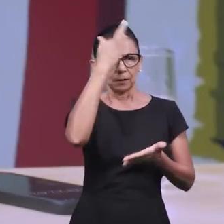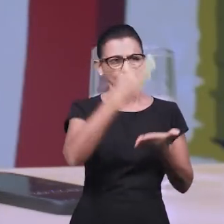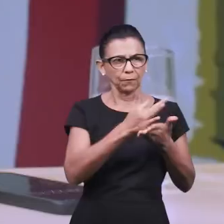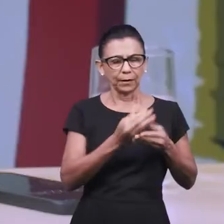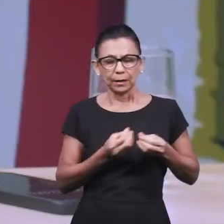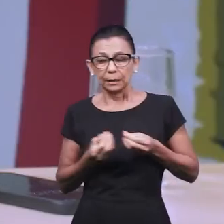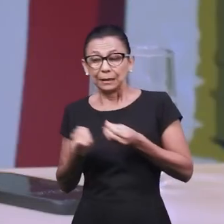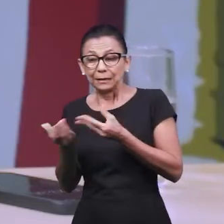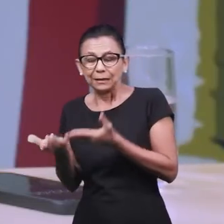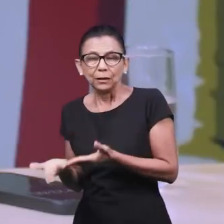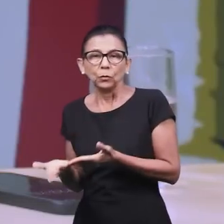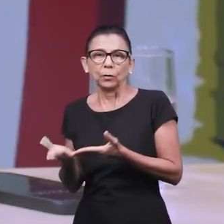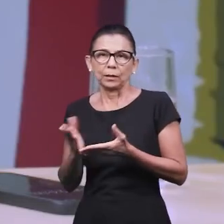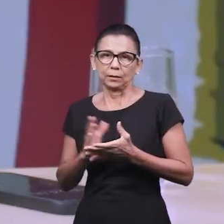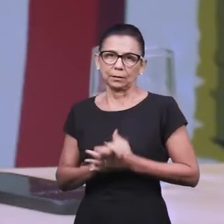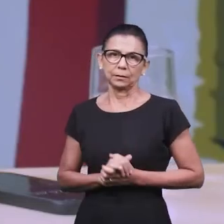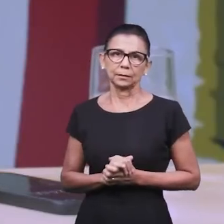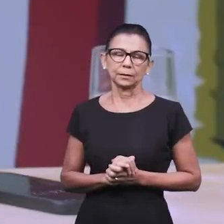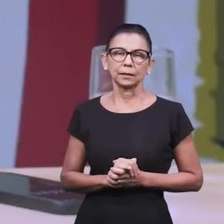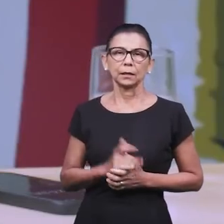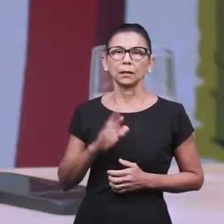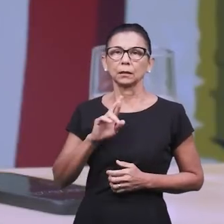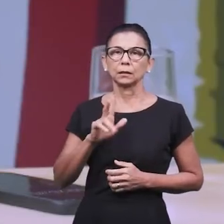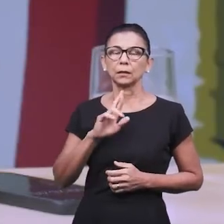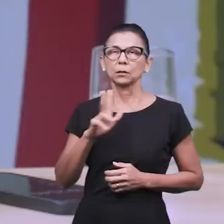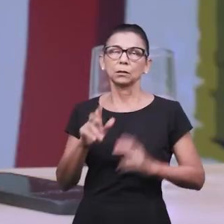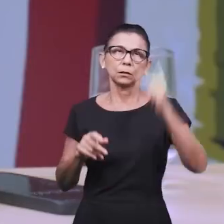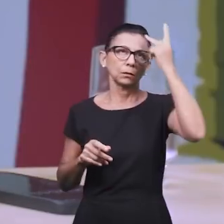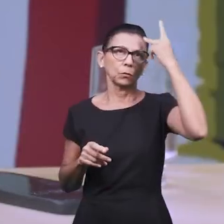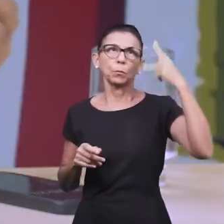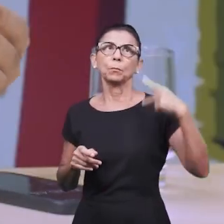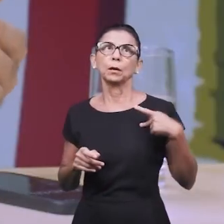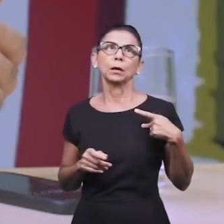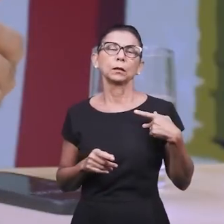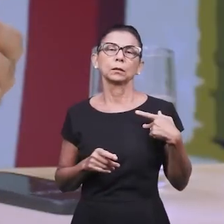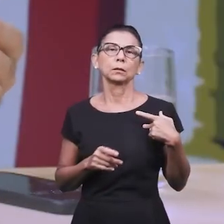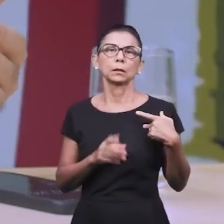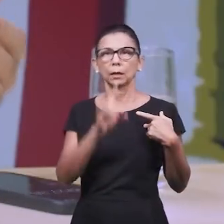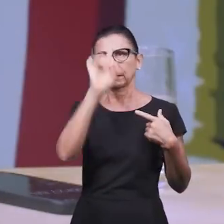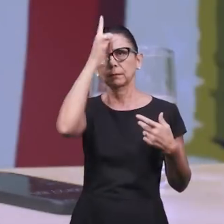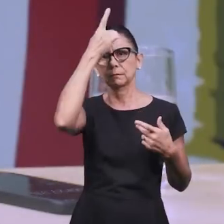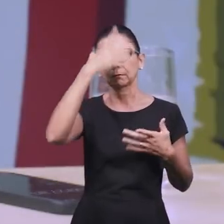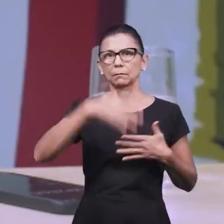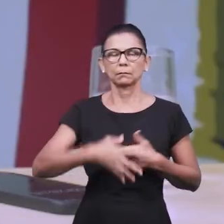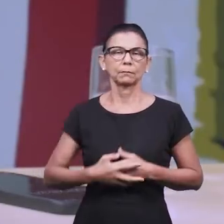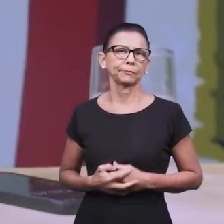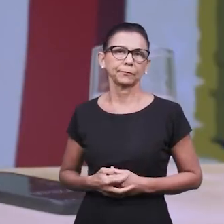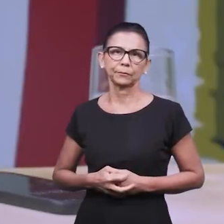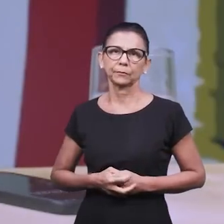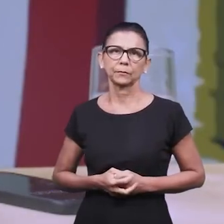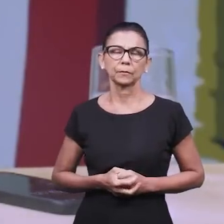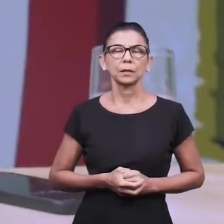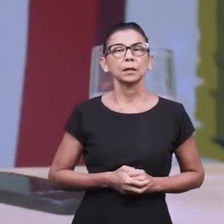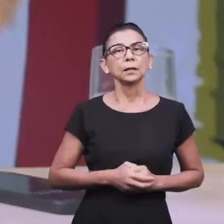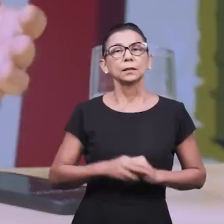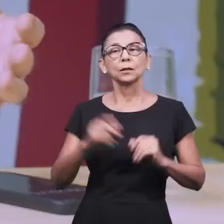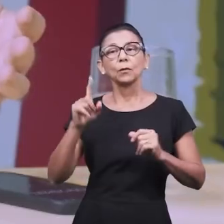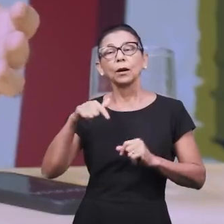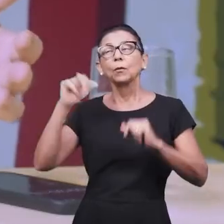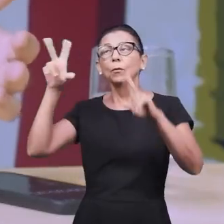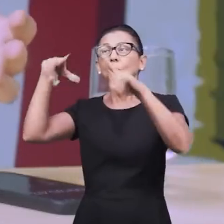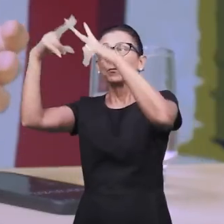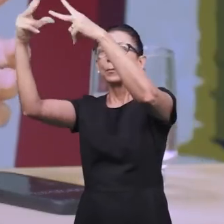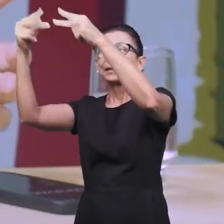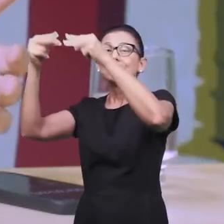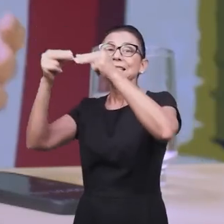dos santos, ela não foi gerada, ela é geradora, ou seja, e outra, ela foi dada, isso não vem de vós, é dom de